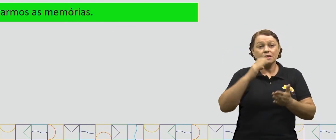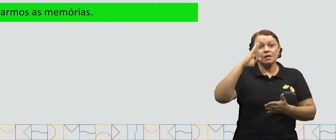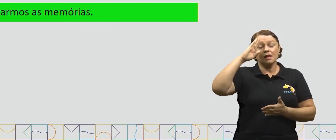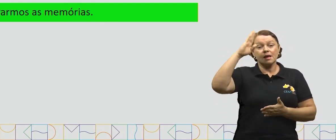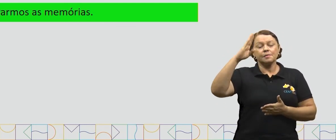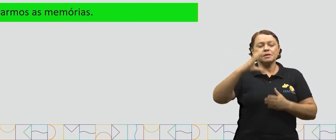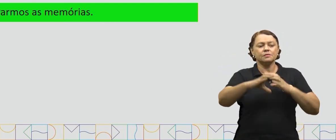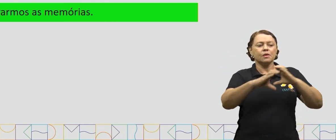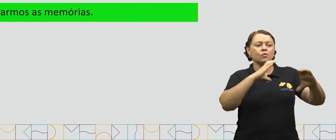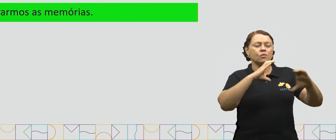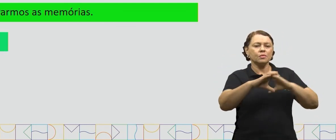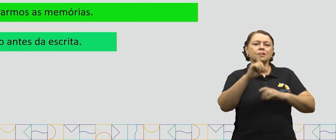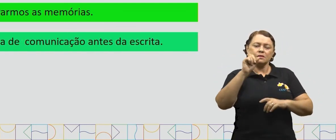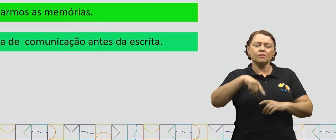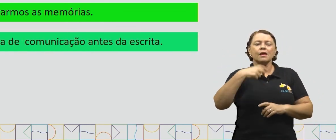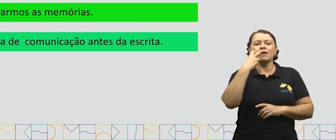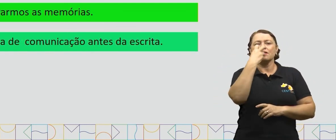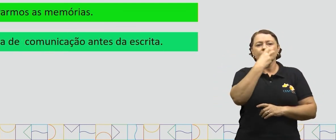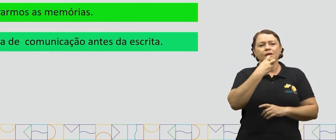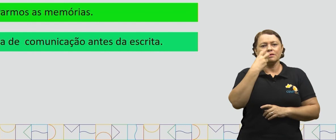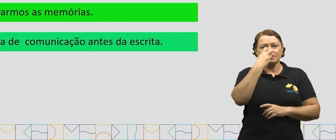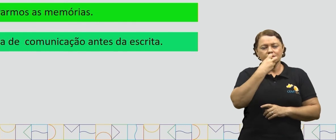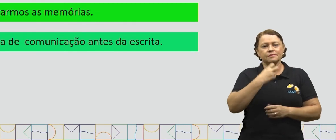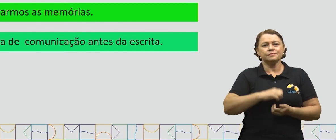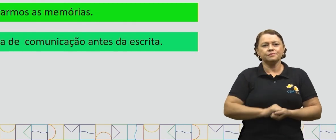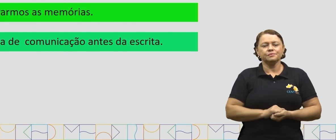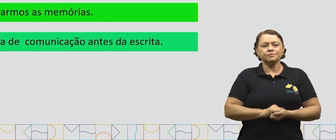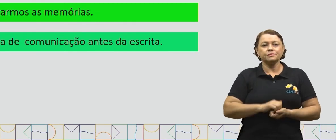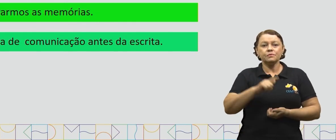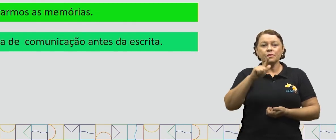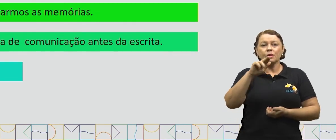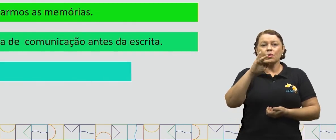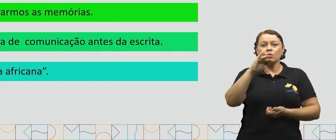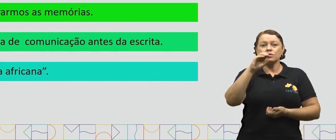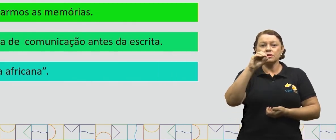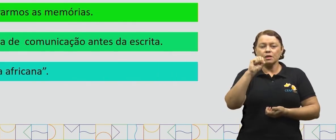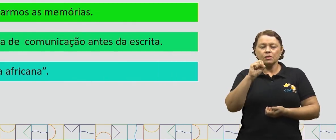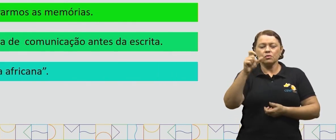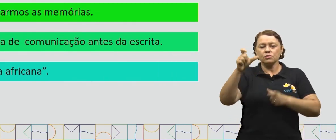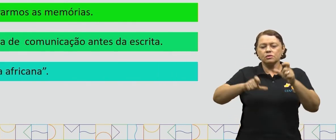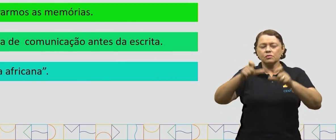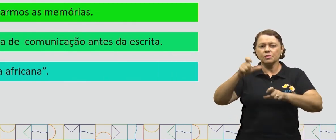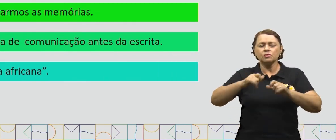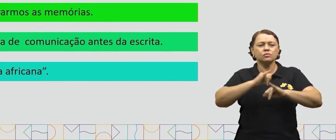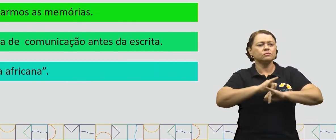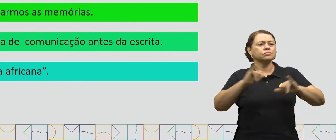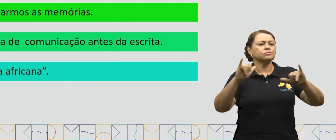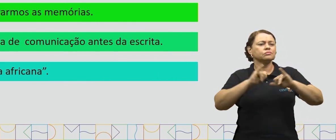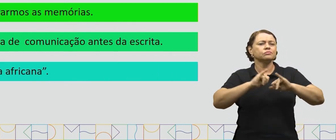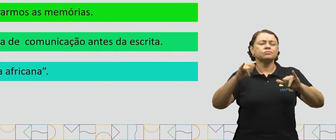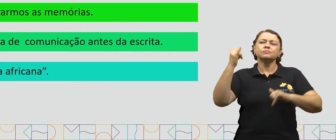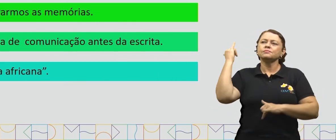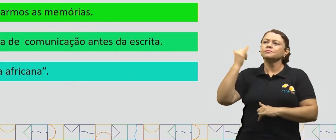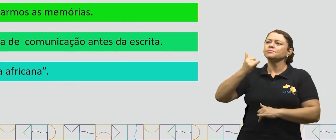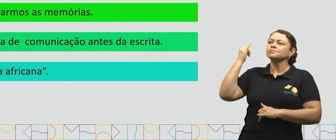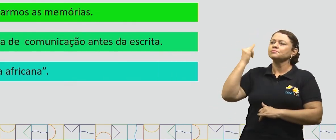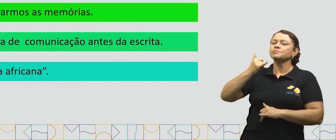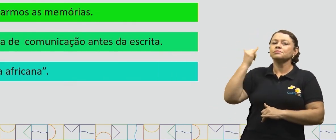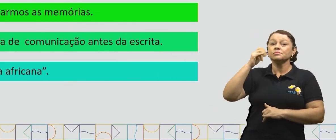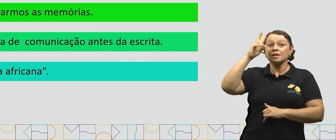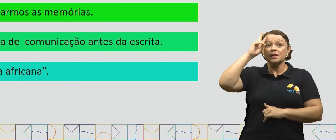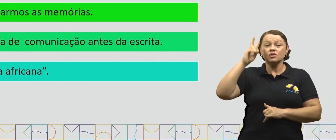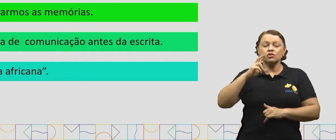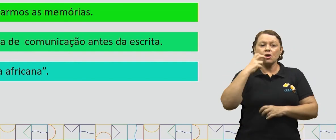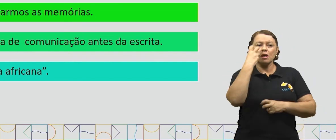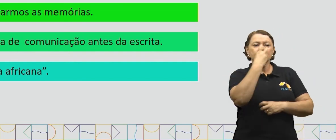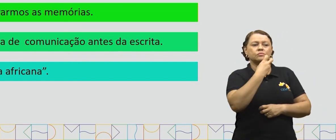se comunicar foi através da oralidade. Os griots são contadores de histórias que, por meio da oralidade,